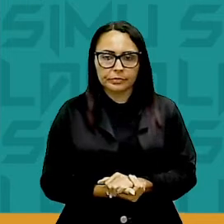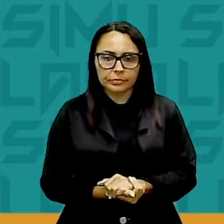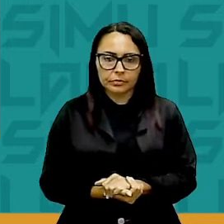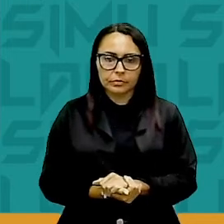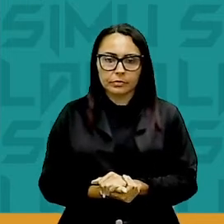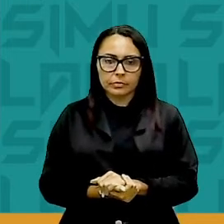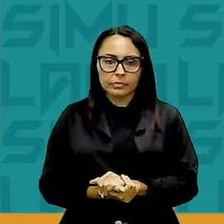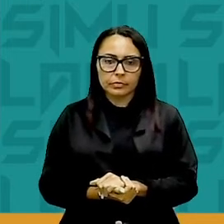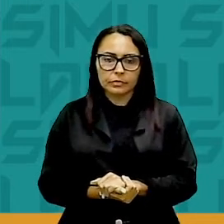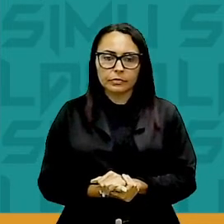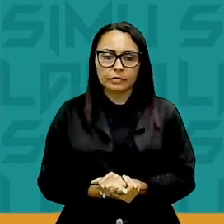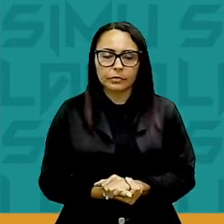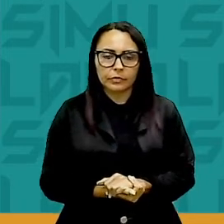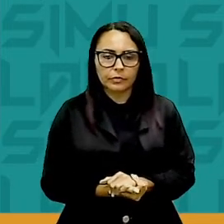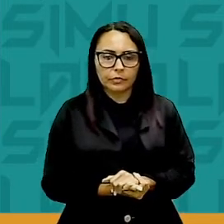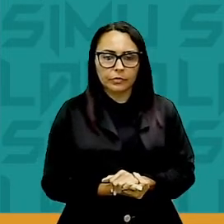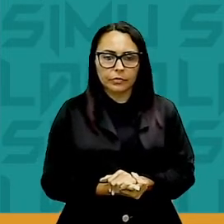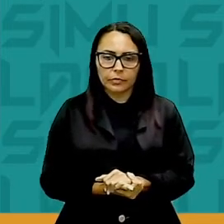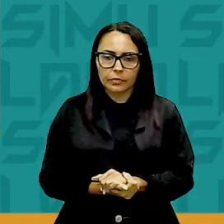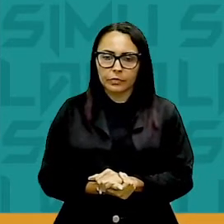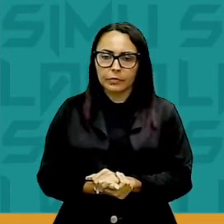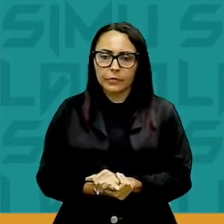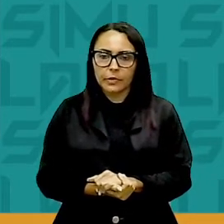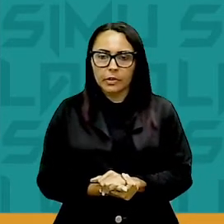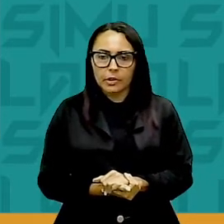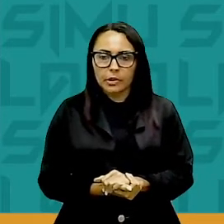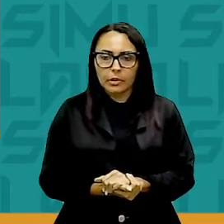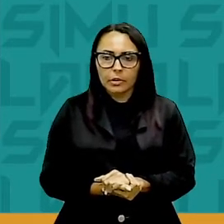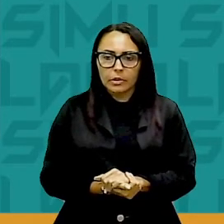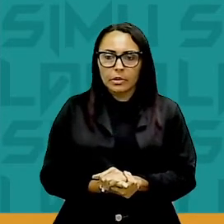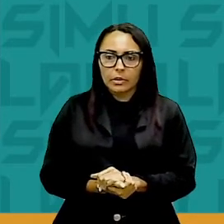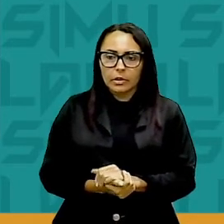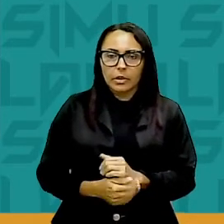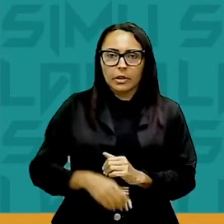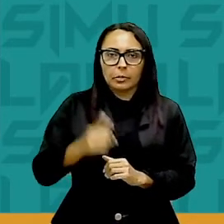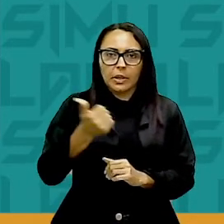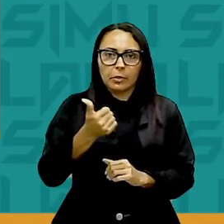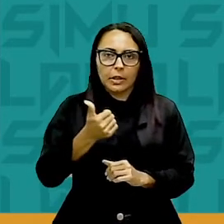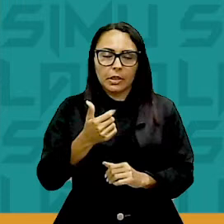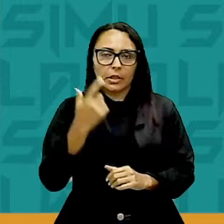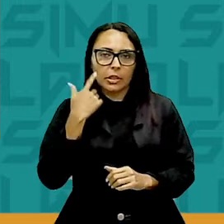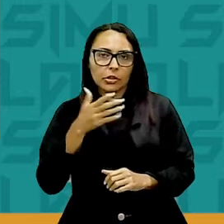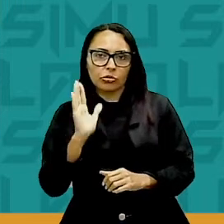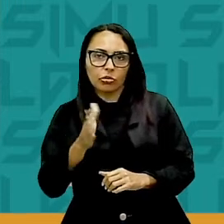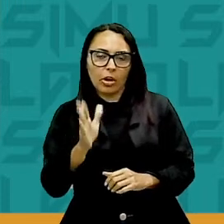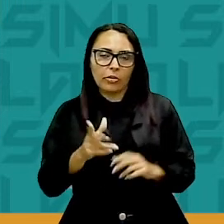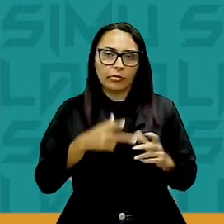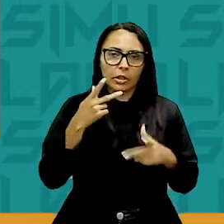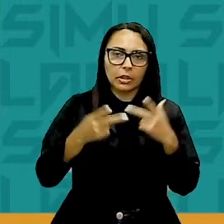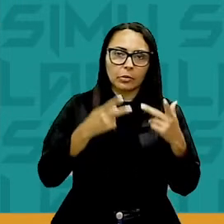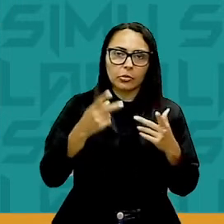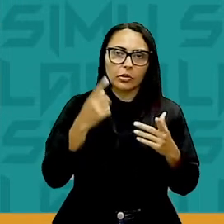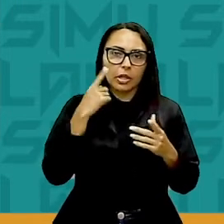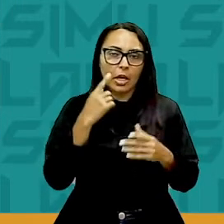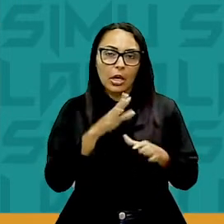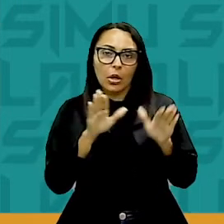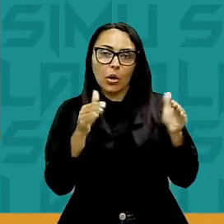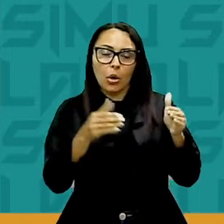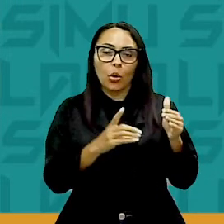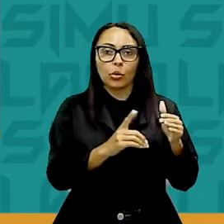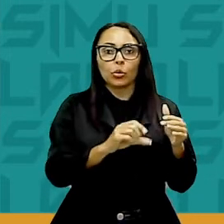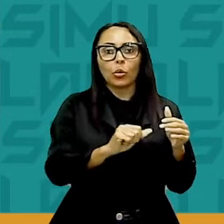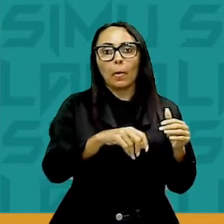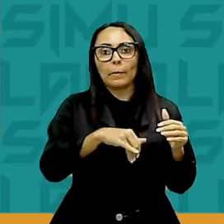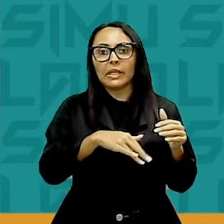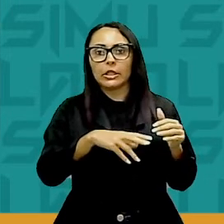eu vou falar agora. Primeira coisa sobre o poder que nós já falamos aqui, poder na filosofia tem a ver com